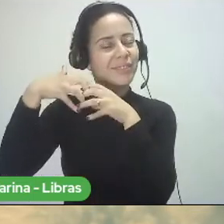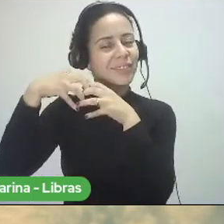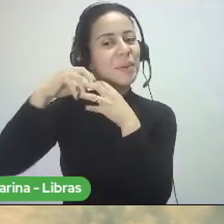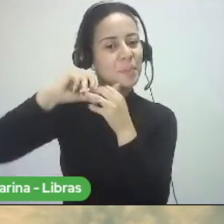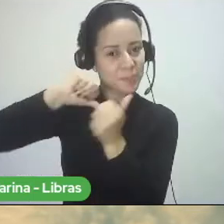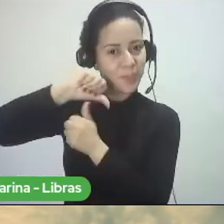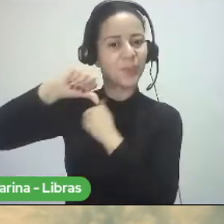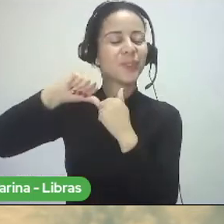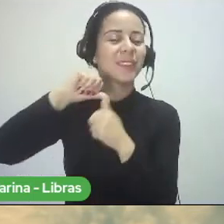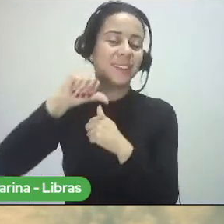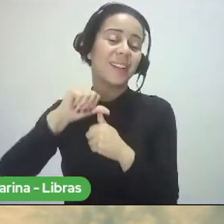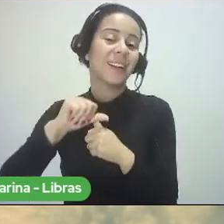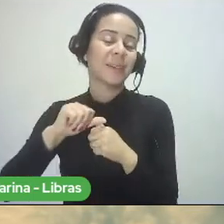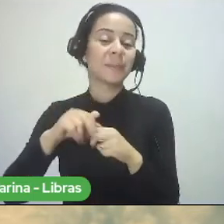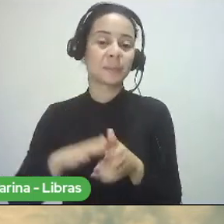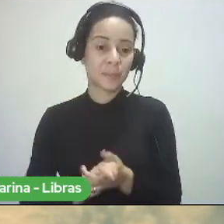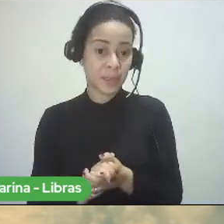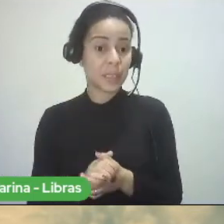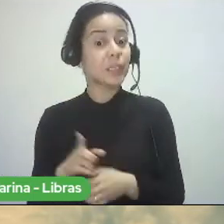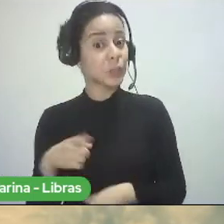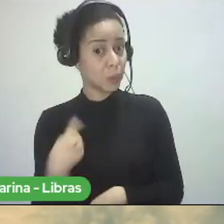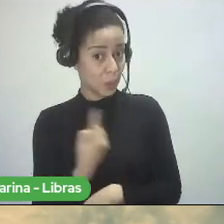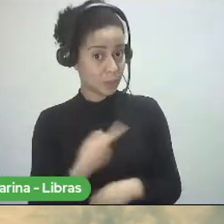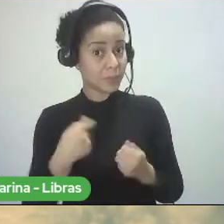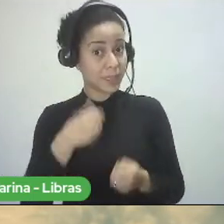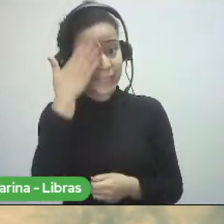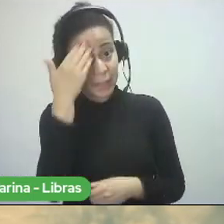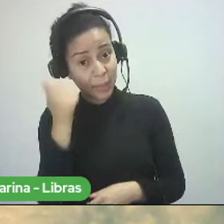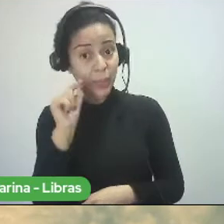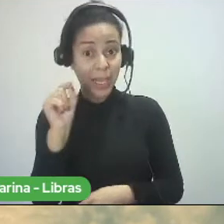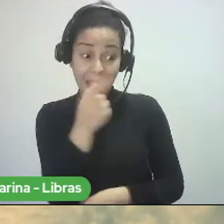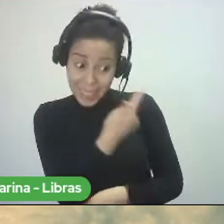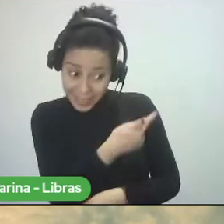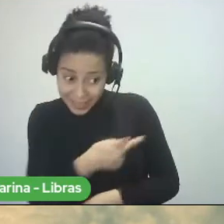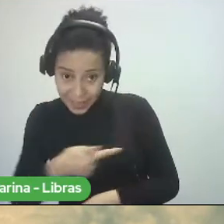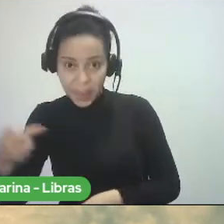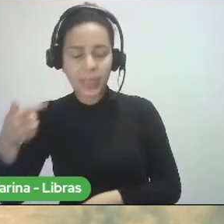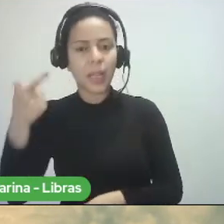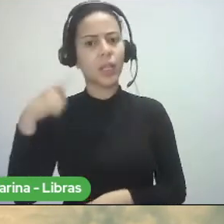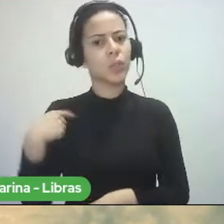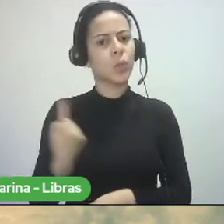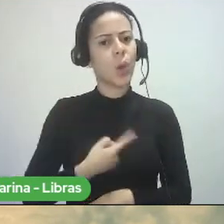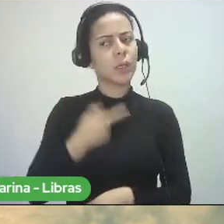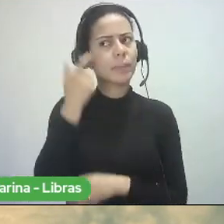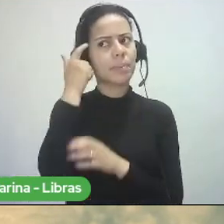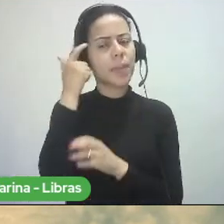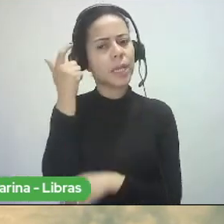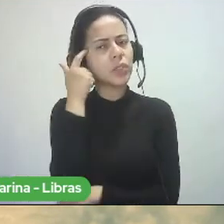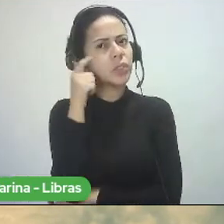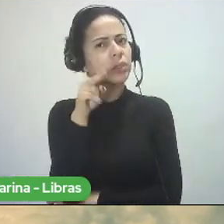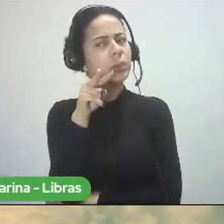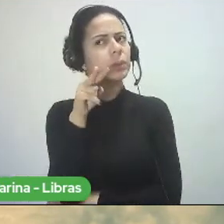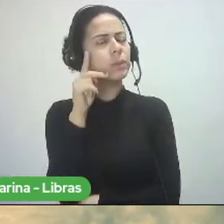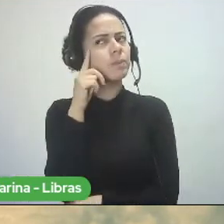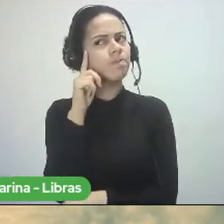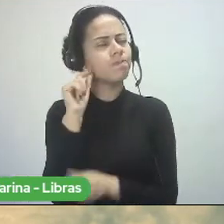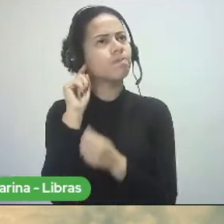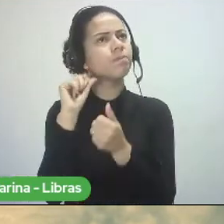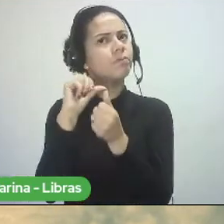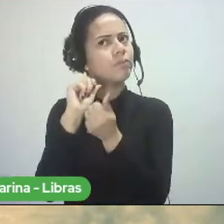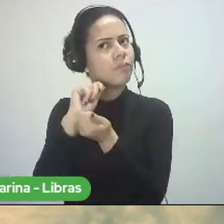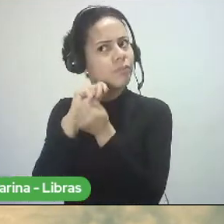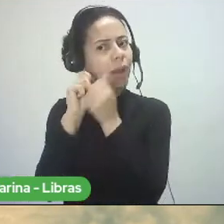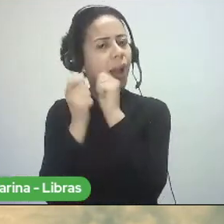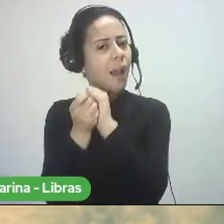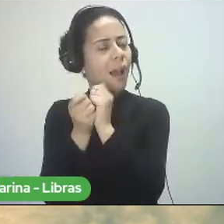ideia de que vamos passar uma semana, que a gente precisa se engajar, que a gente precisa fazer muito trabalho, né?